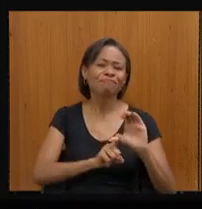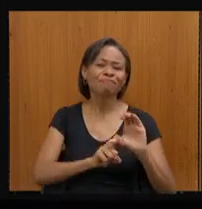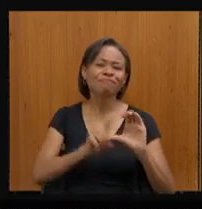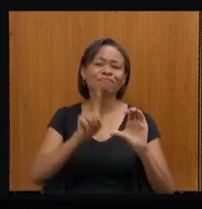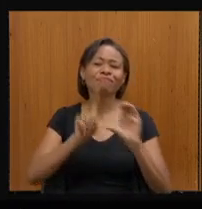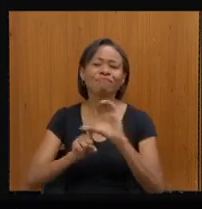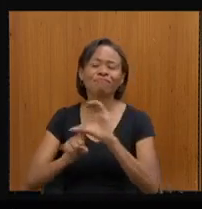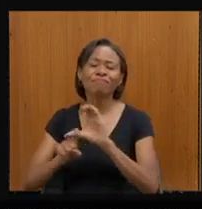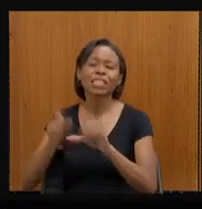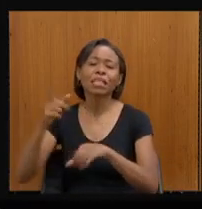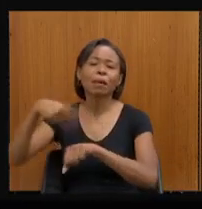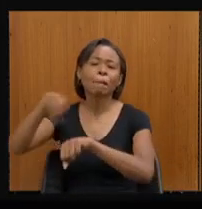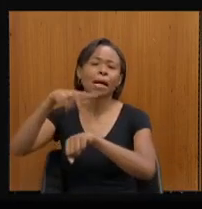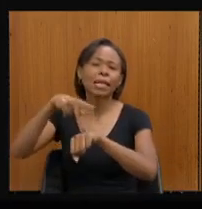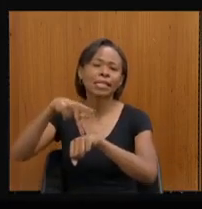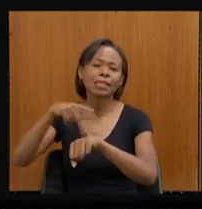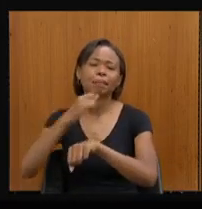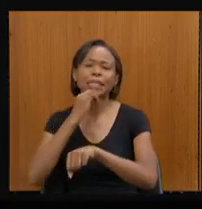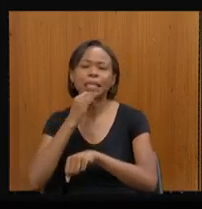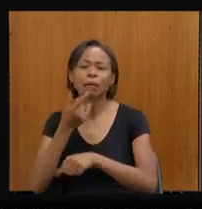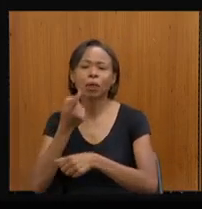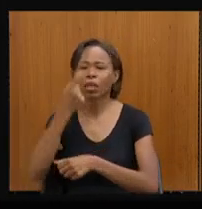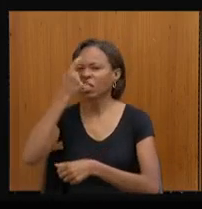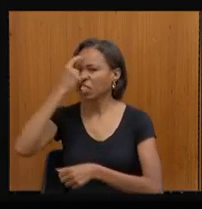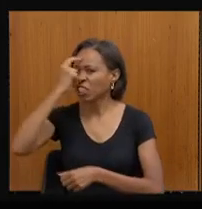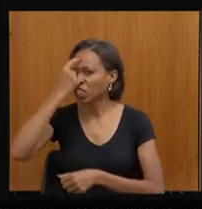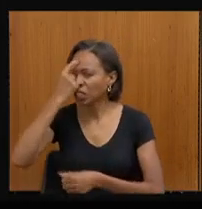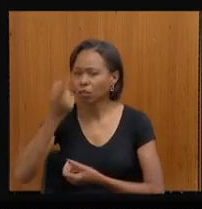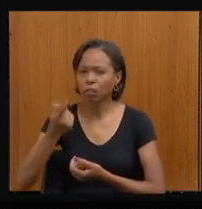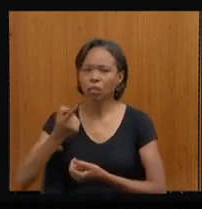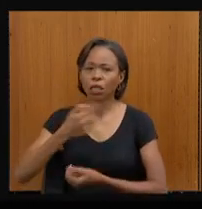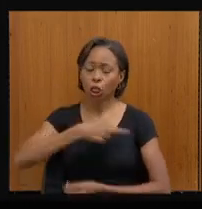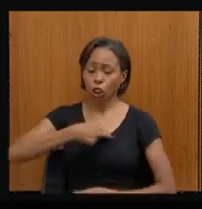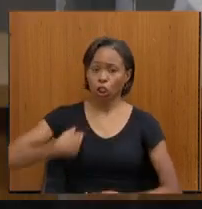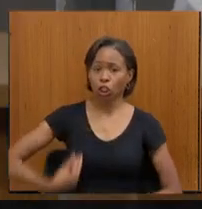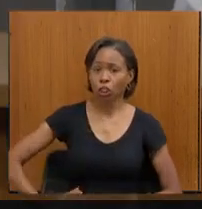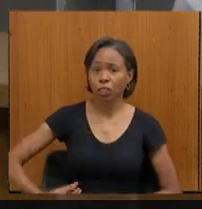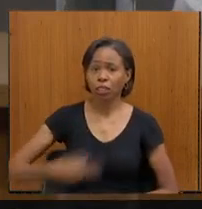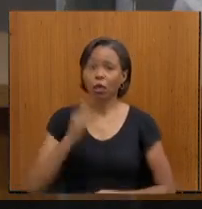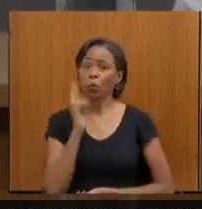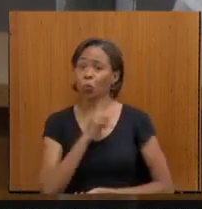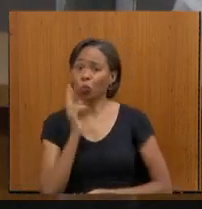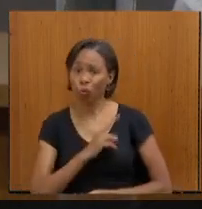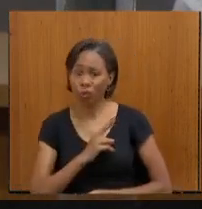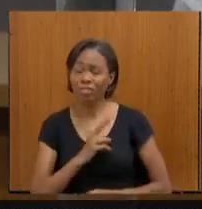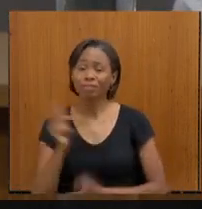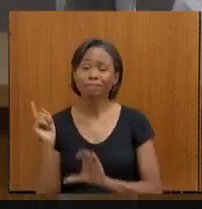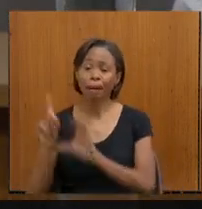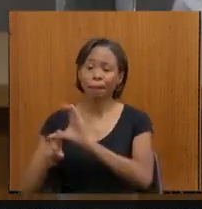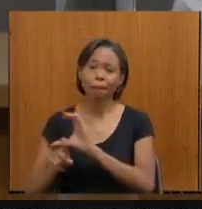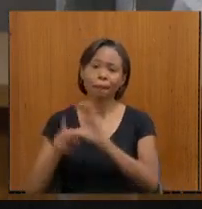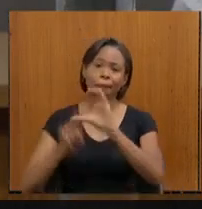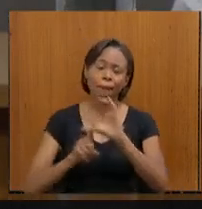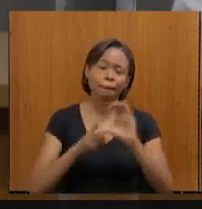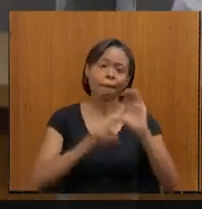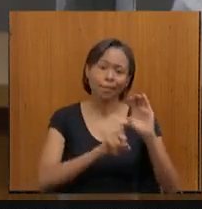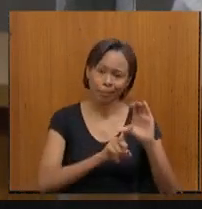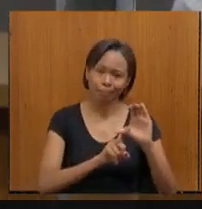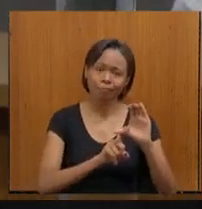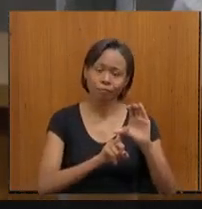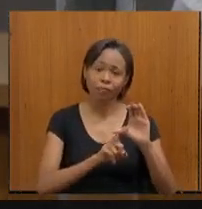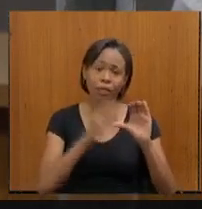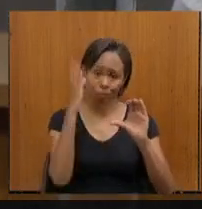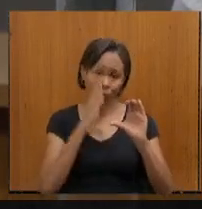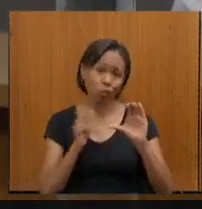como índia China EA Rússia e além disso esses fertilizantes chegam os nossos